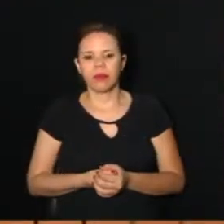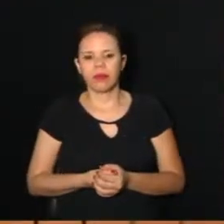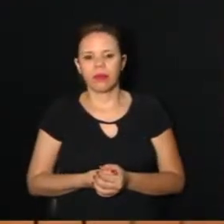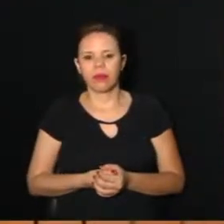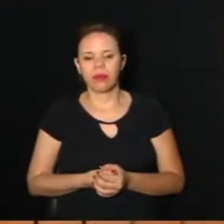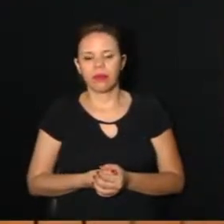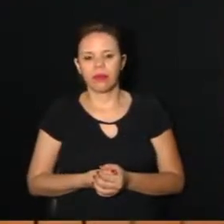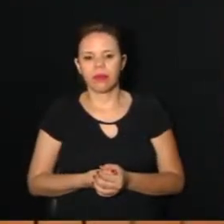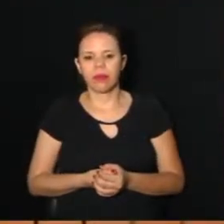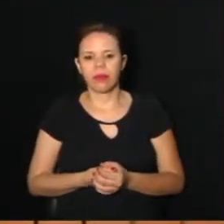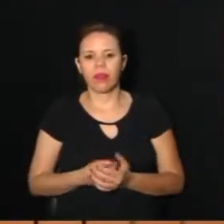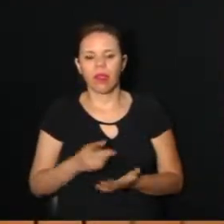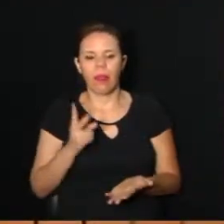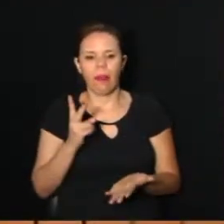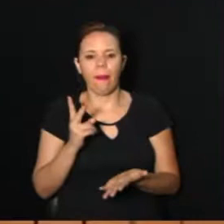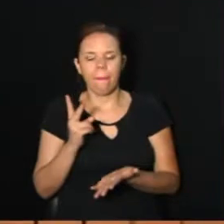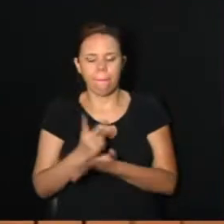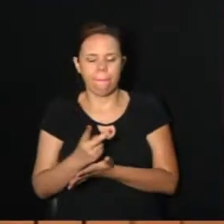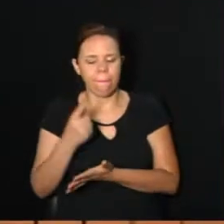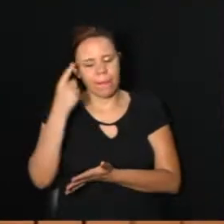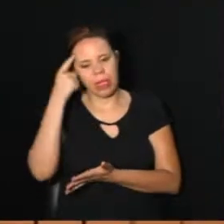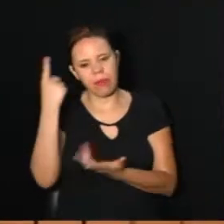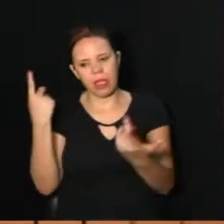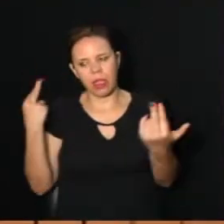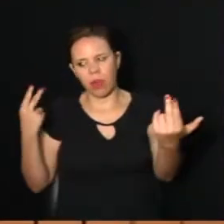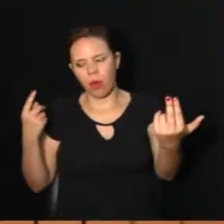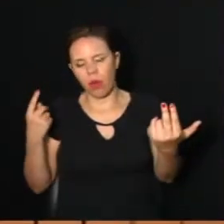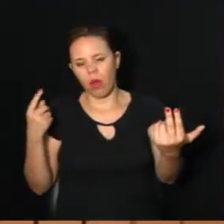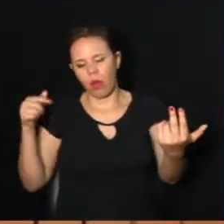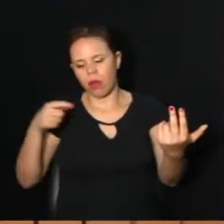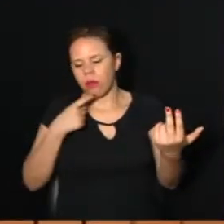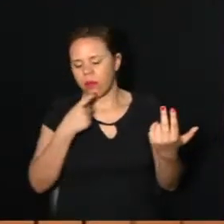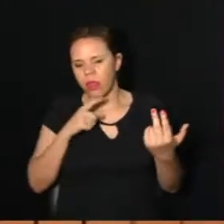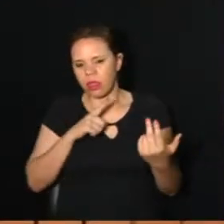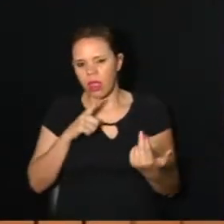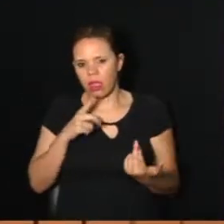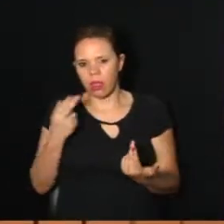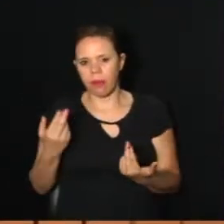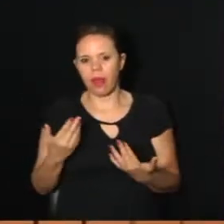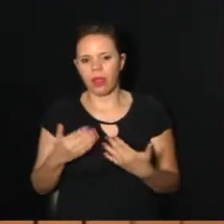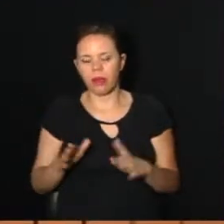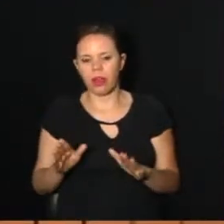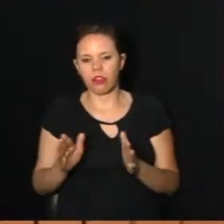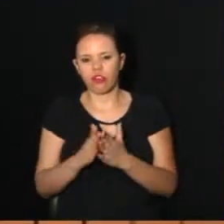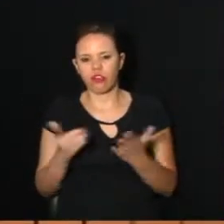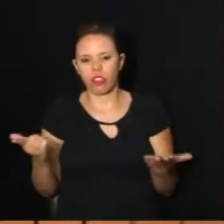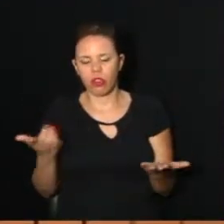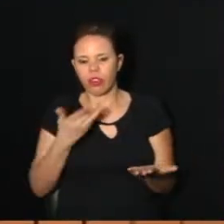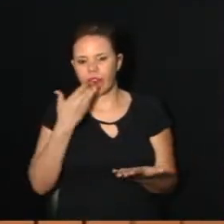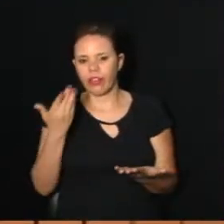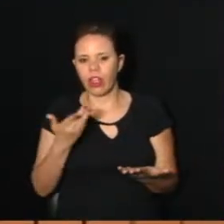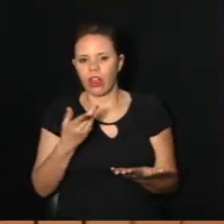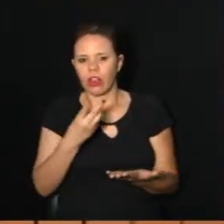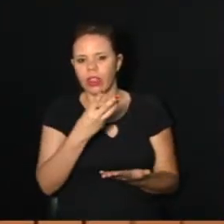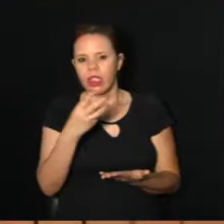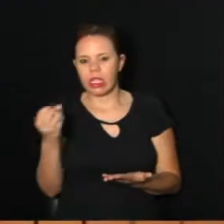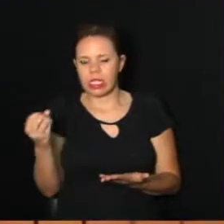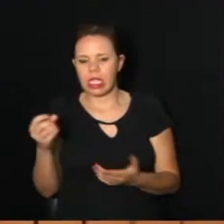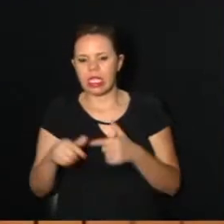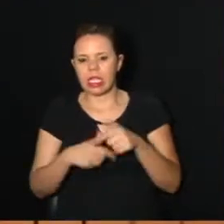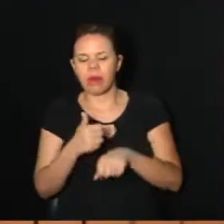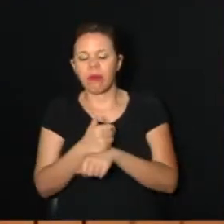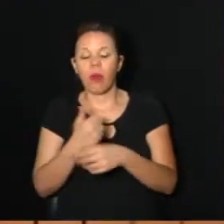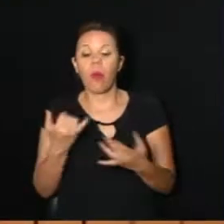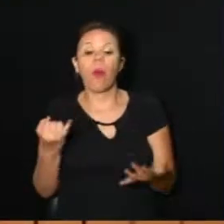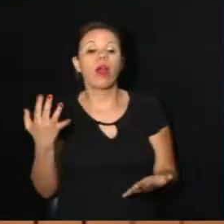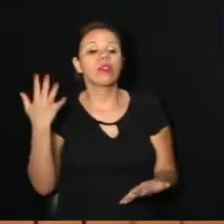mas é a mesma ideia, né? É a mesma ideia. Campinas também deve liberar, o jornal falou hoje em 300 atividades, não sei francamente quantos